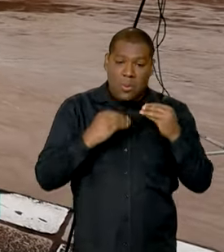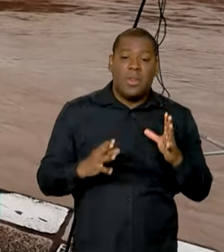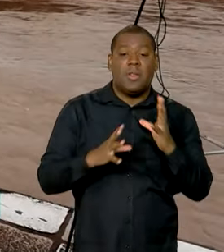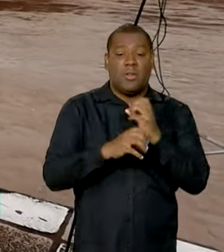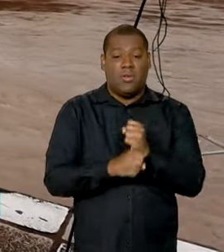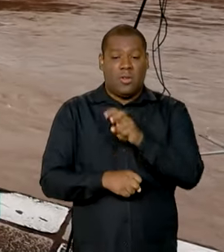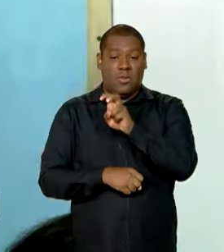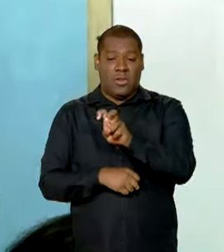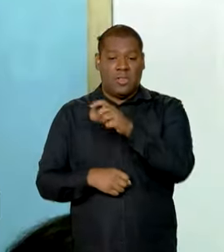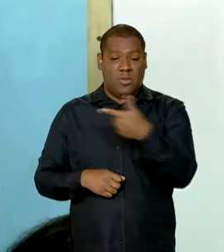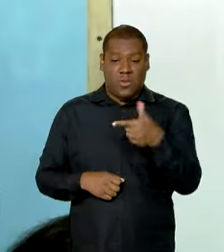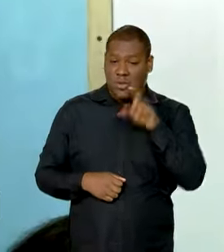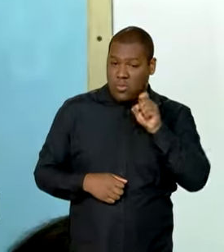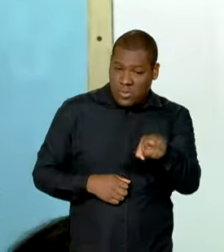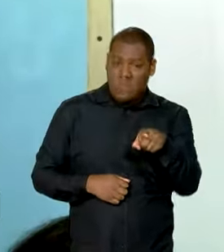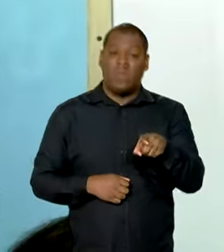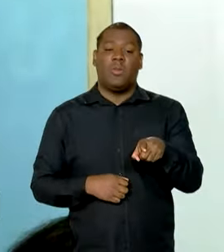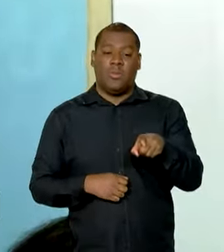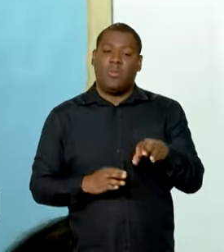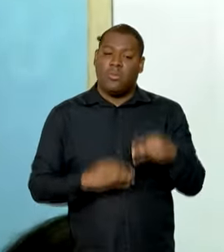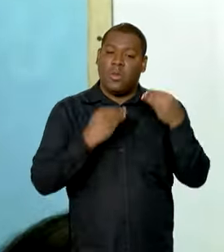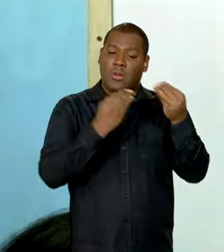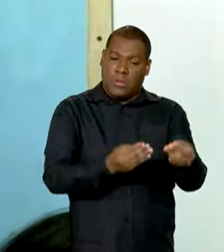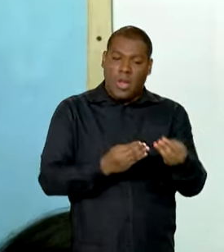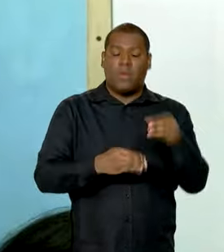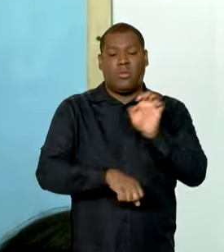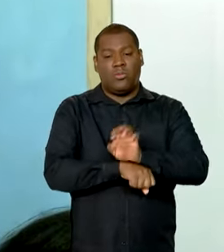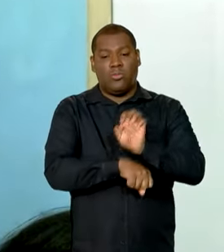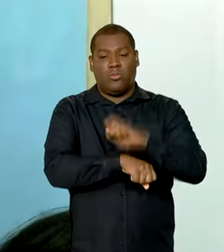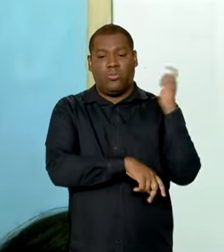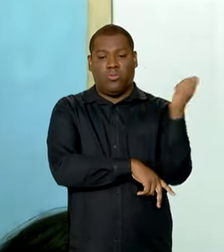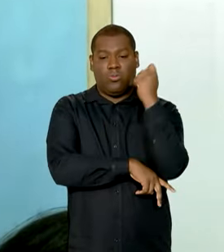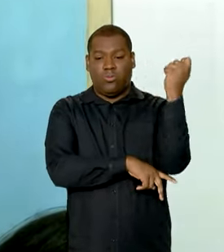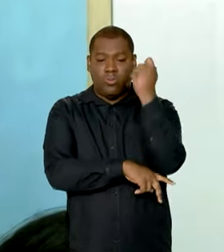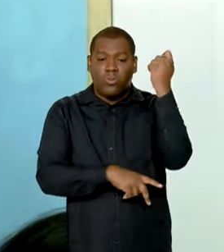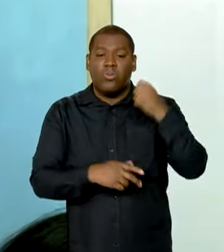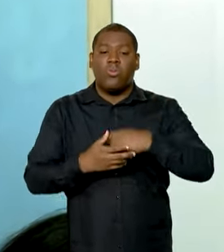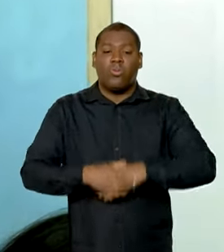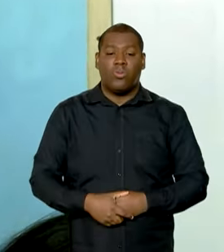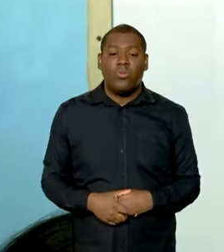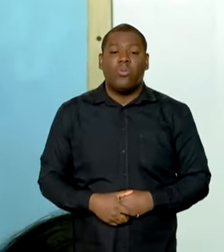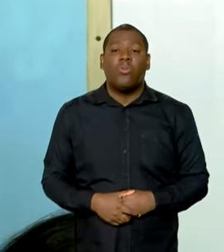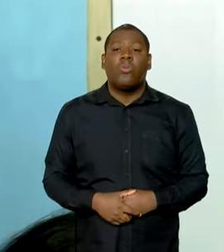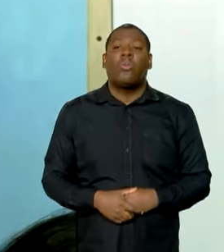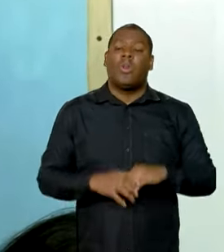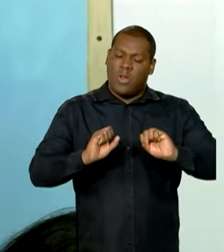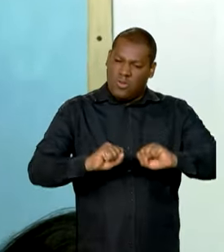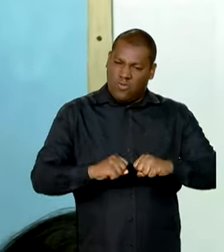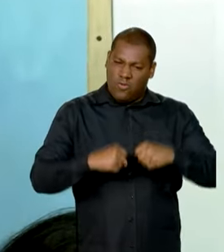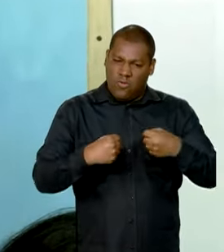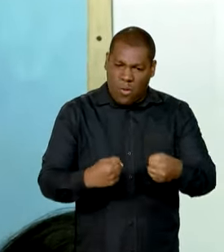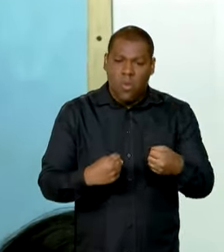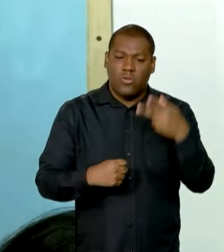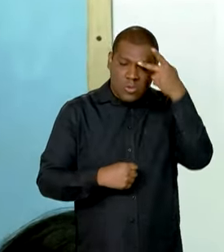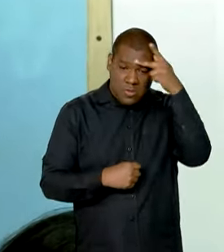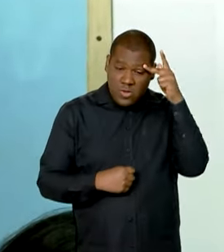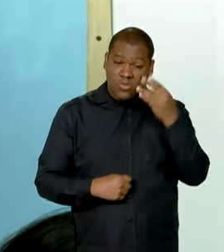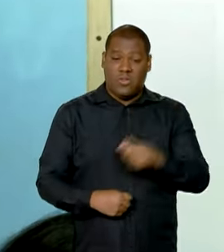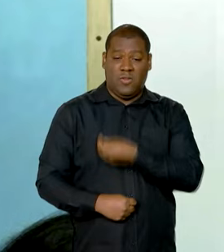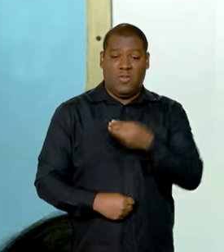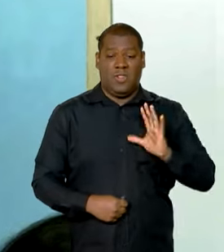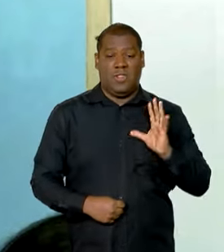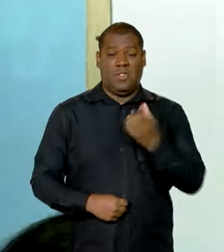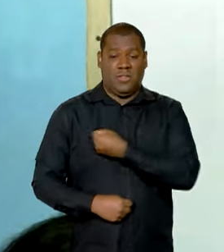Nós vamos continuar firme na questão do resgate, mas já é hora de a gente trabalhar fortemente, né,